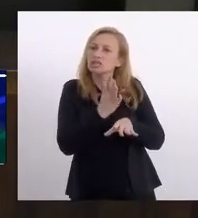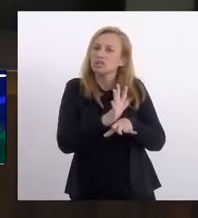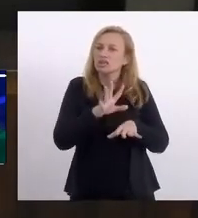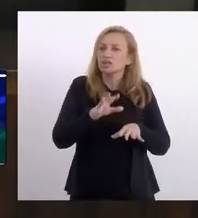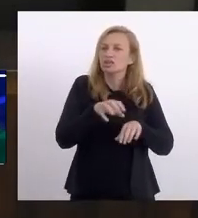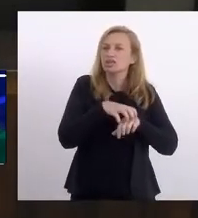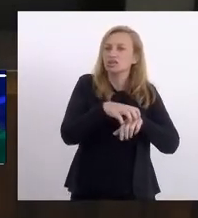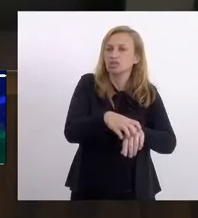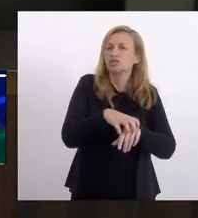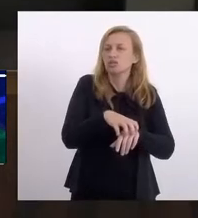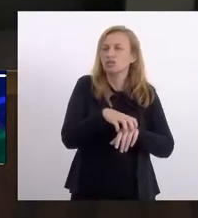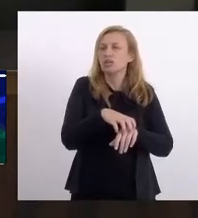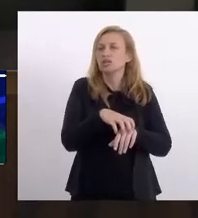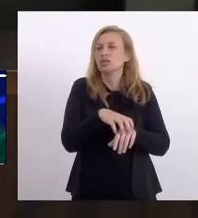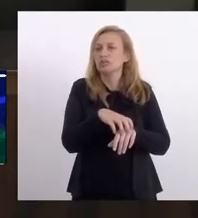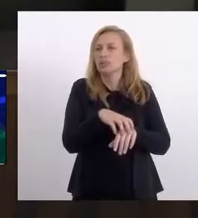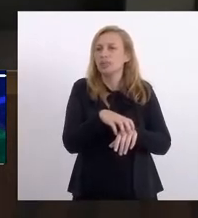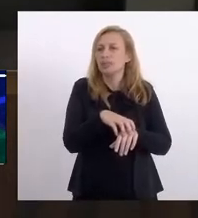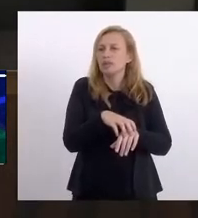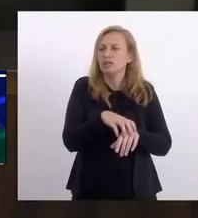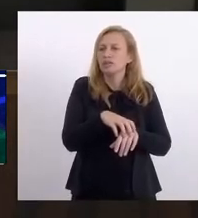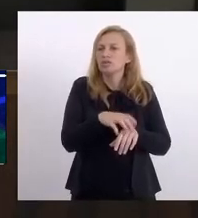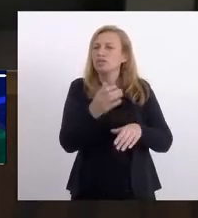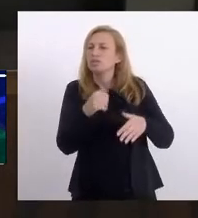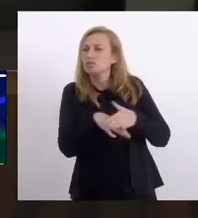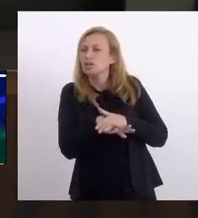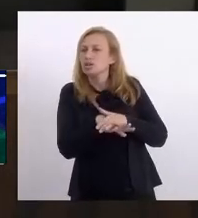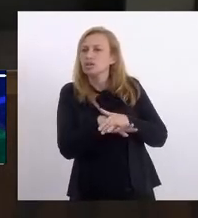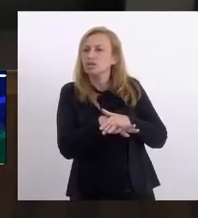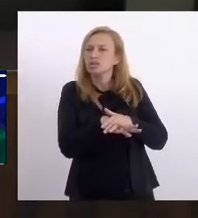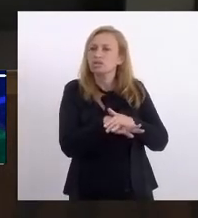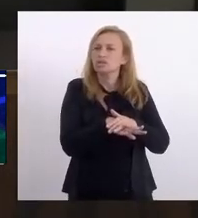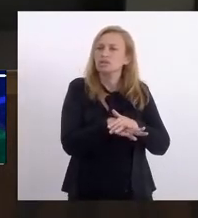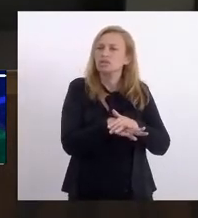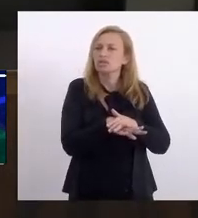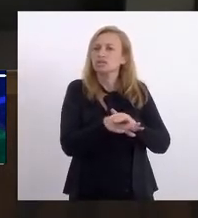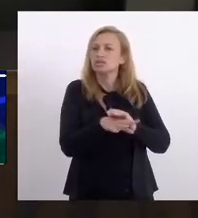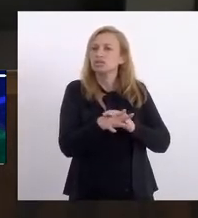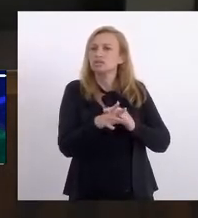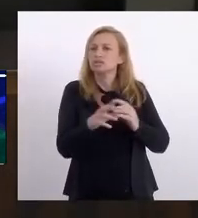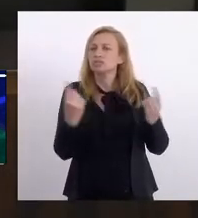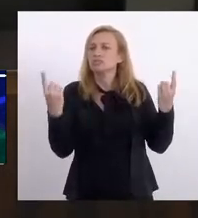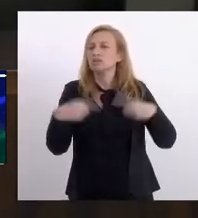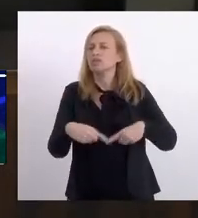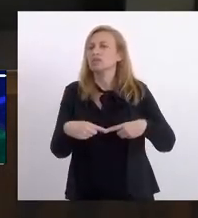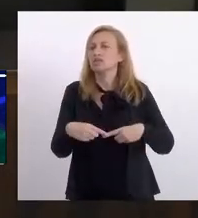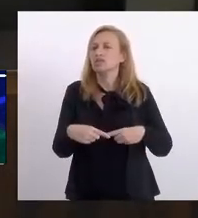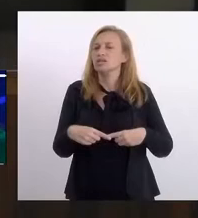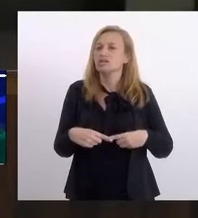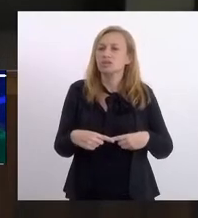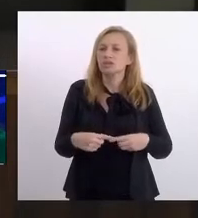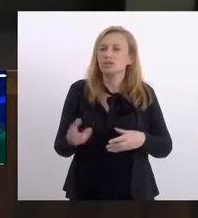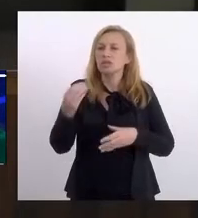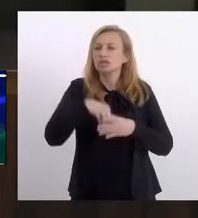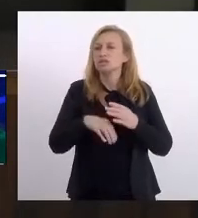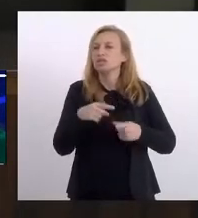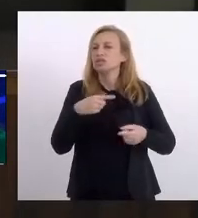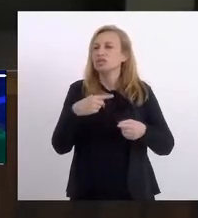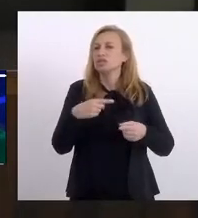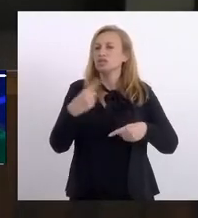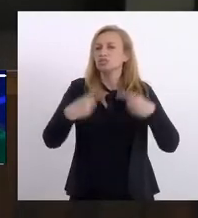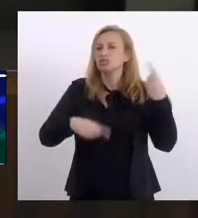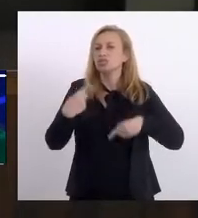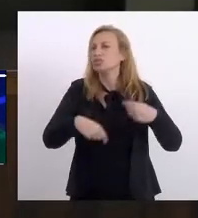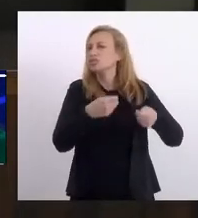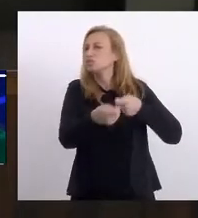transporte, transferência, aquisição, guarda, depósito, utilização e realização de torneios, a serem observadas dentro das políticas de controles e